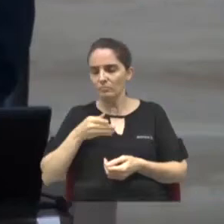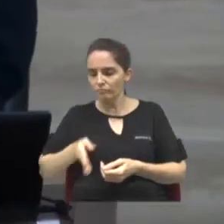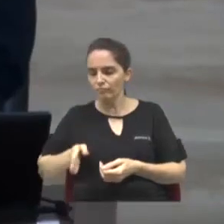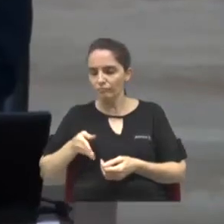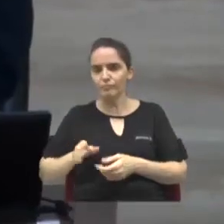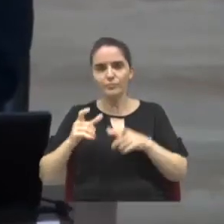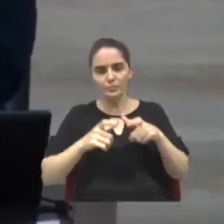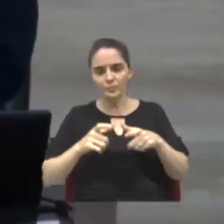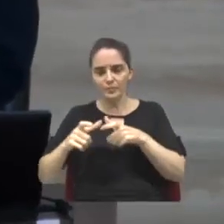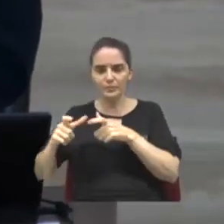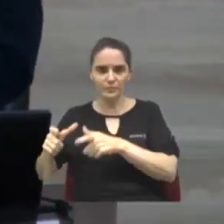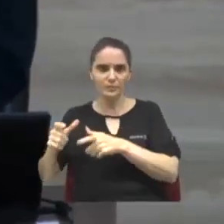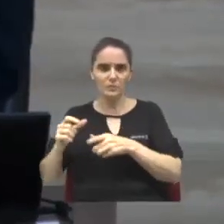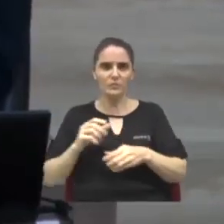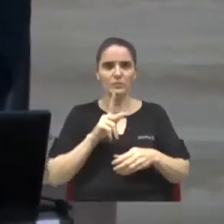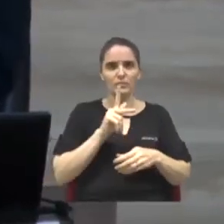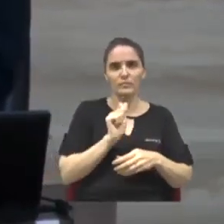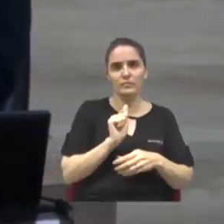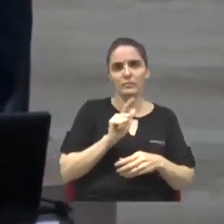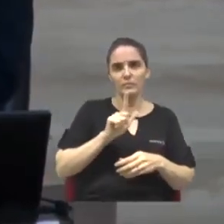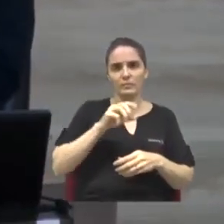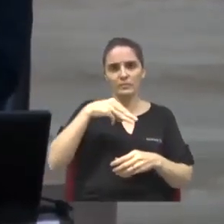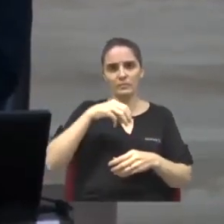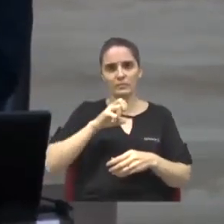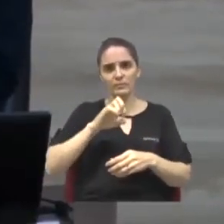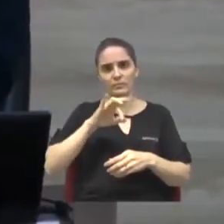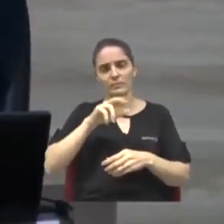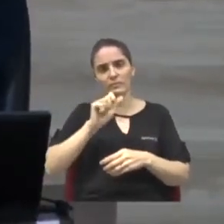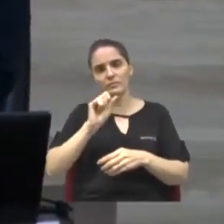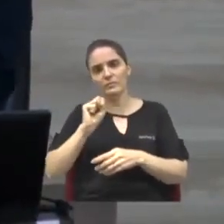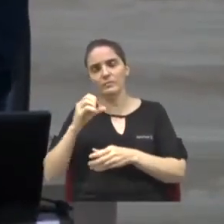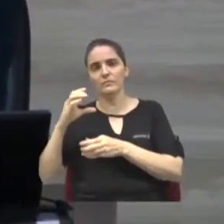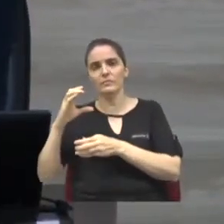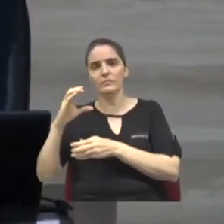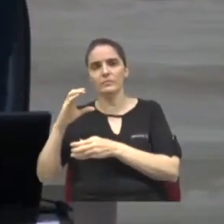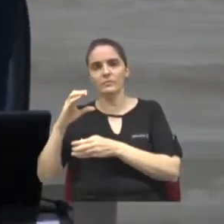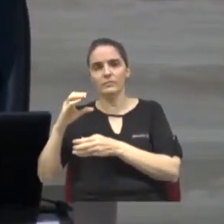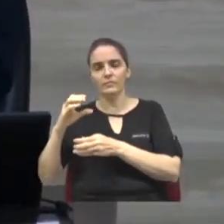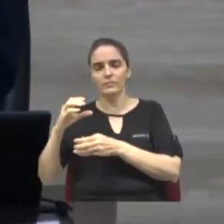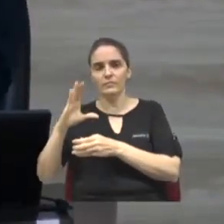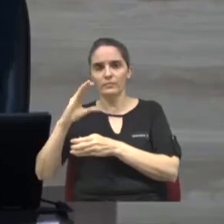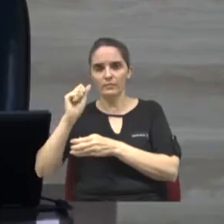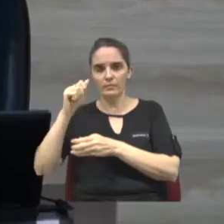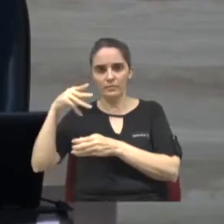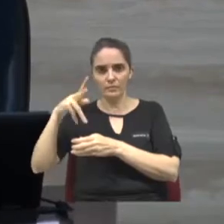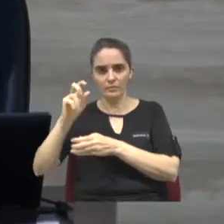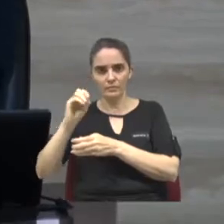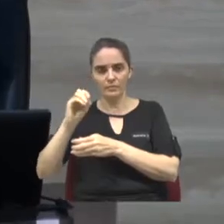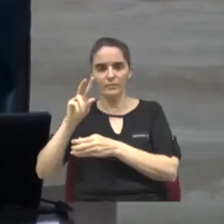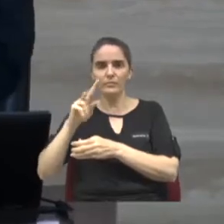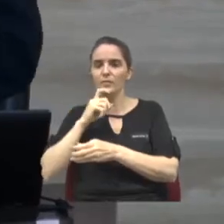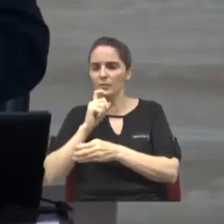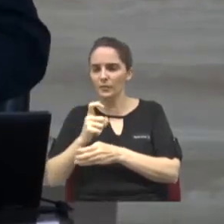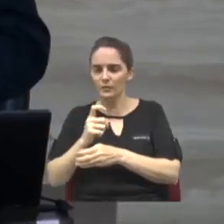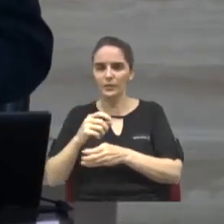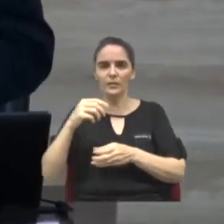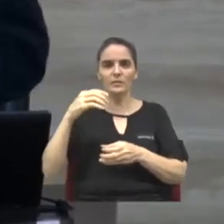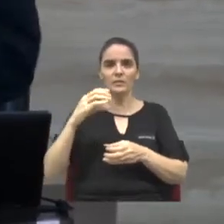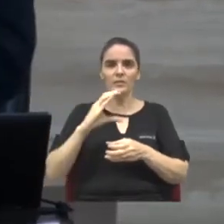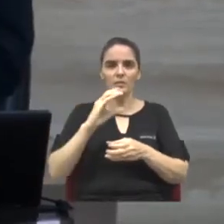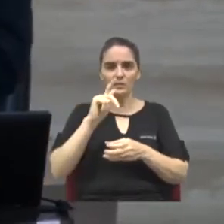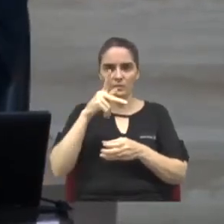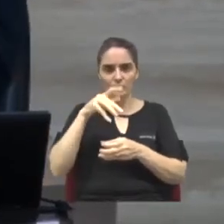Simonetti, mas do Palmeiras, Paineiras, Campo Verde, Manacá, Campo Novo,